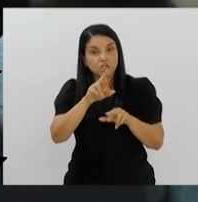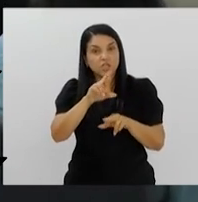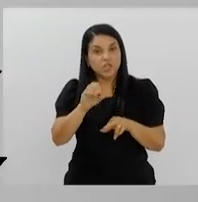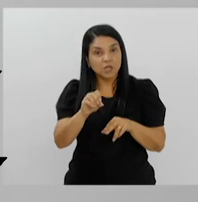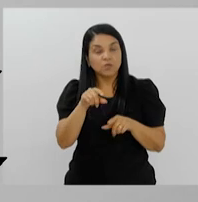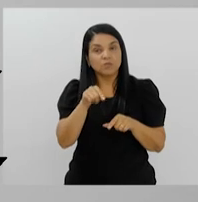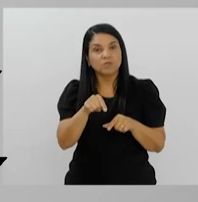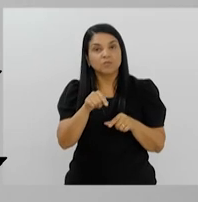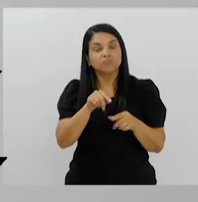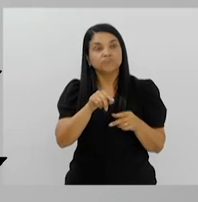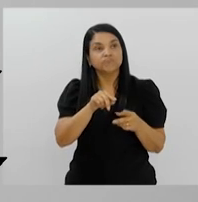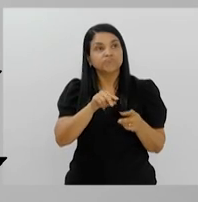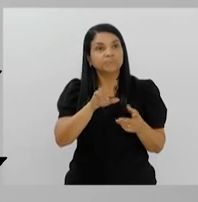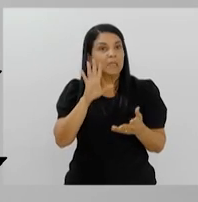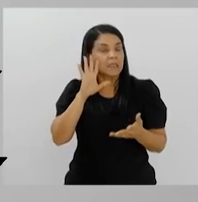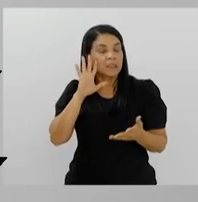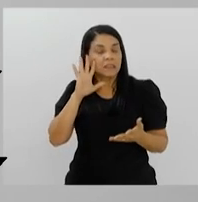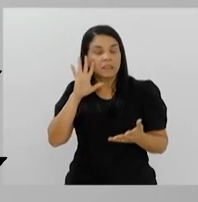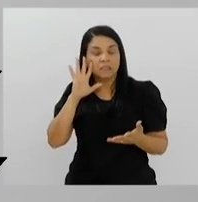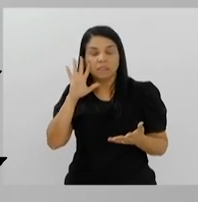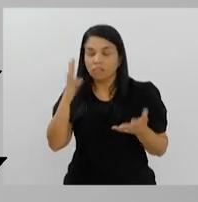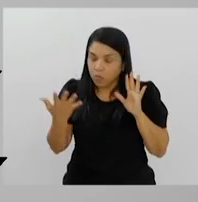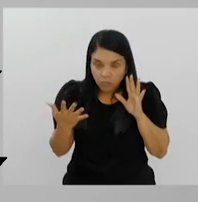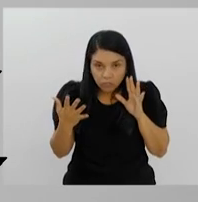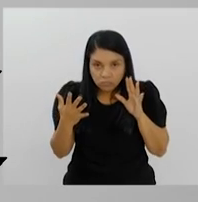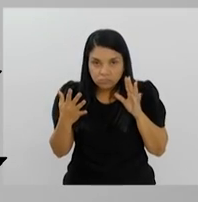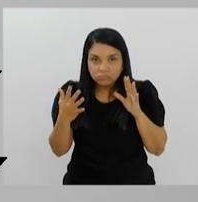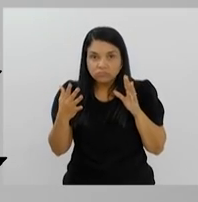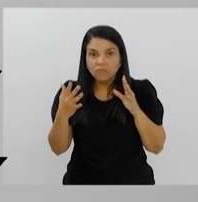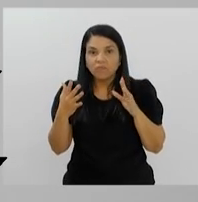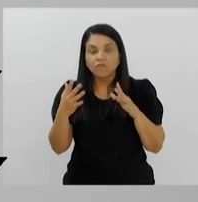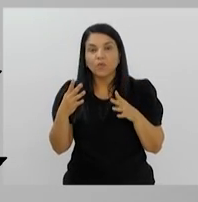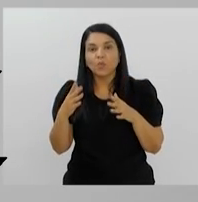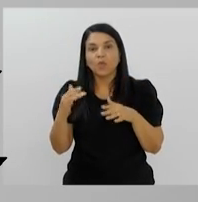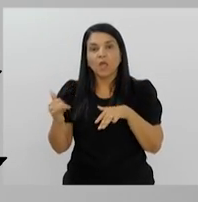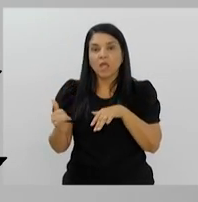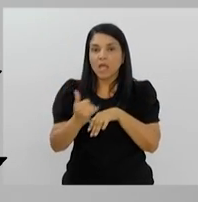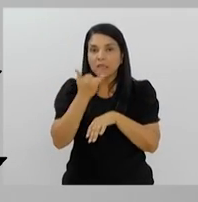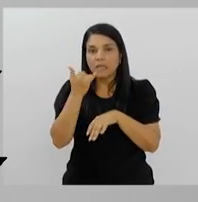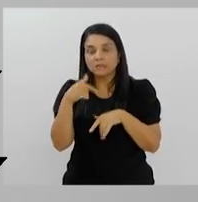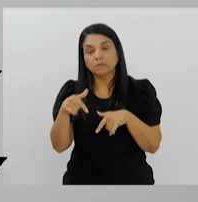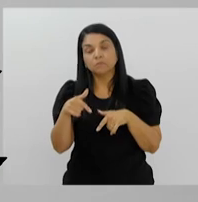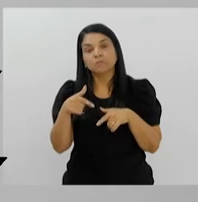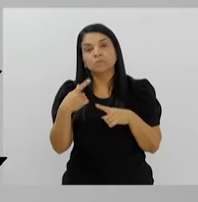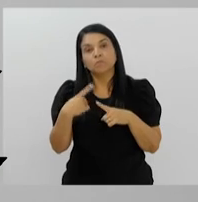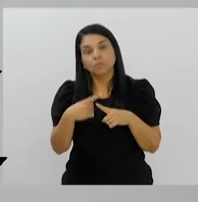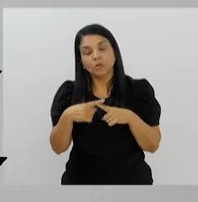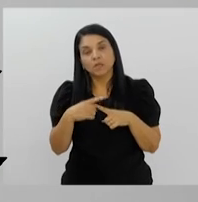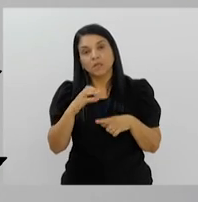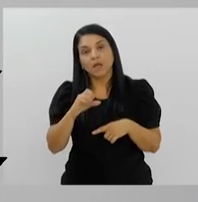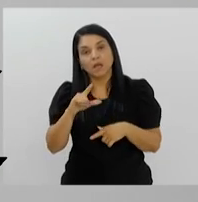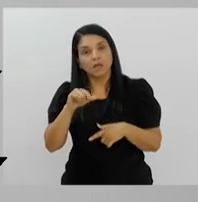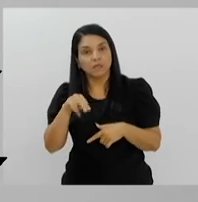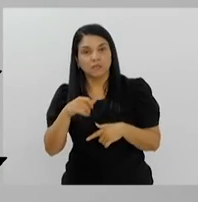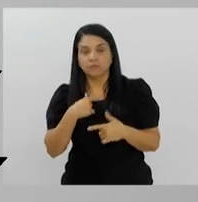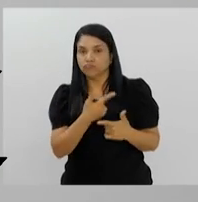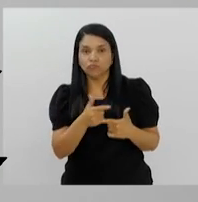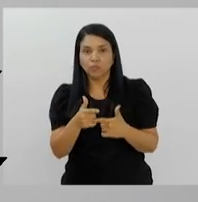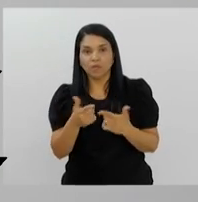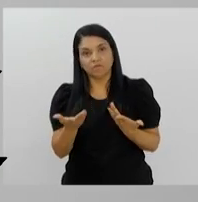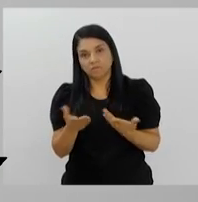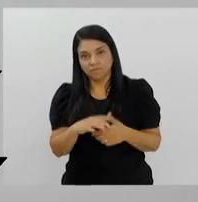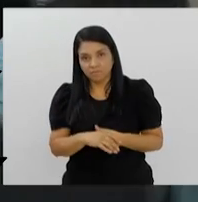foram do dia para noite enganadas lesadas Porque deixaram de ter naquela rede de atendimento determinado